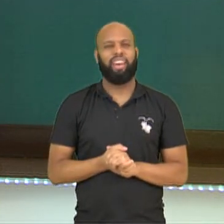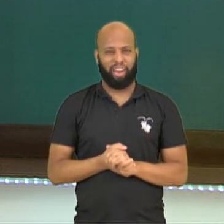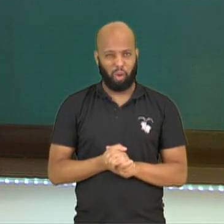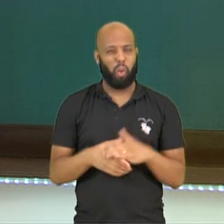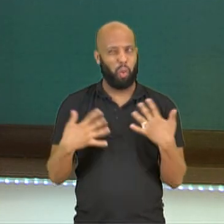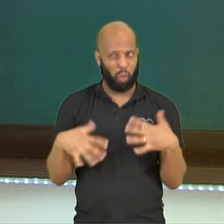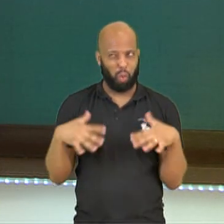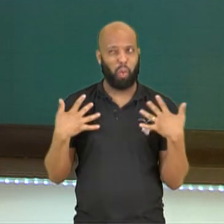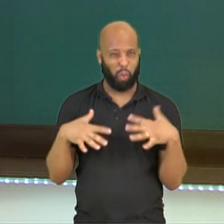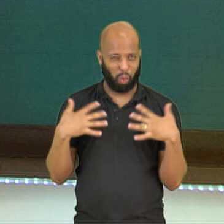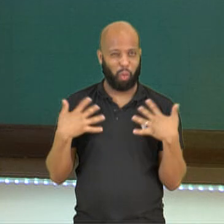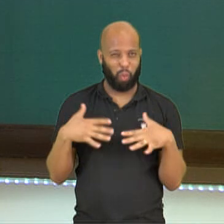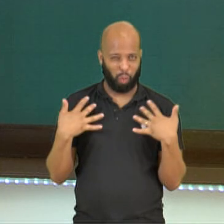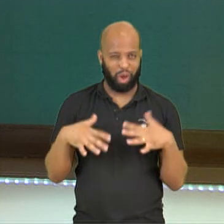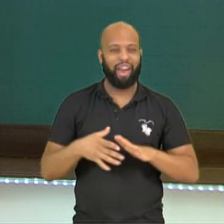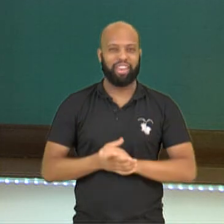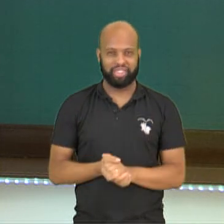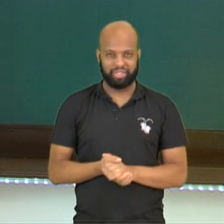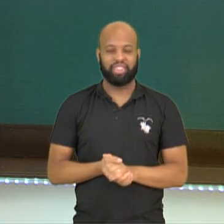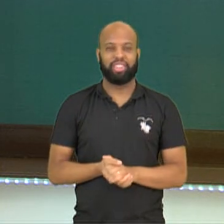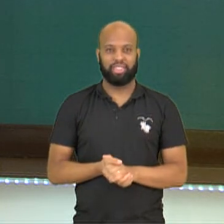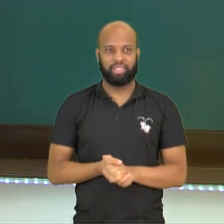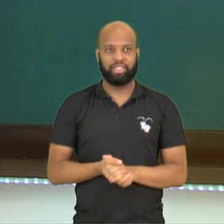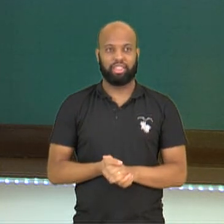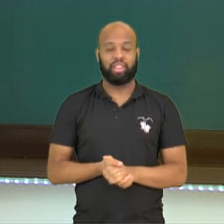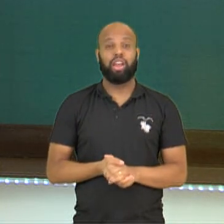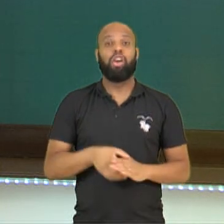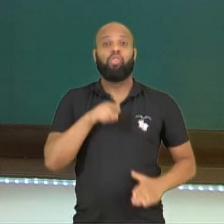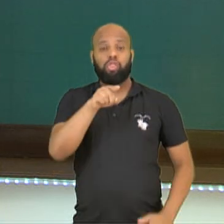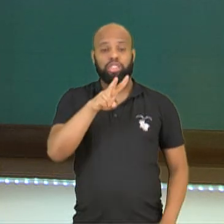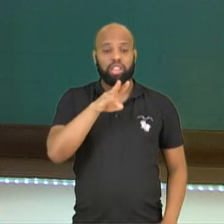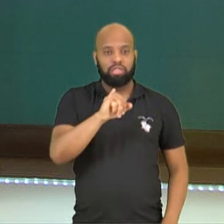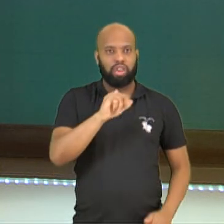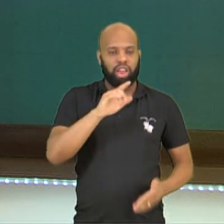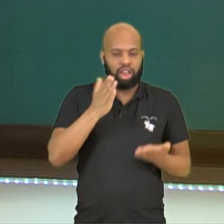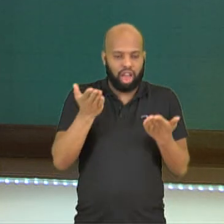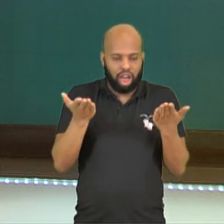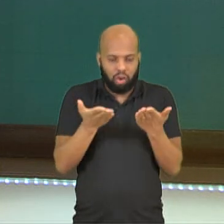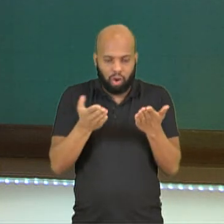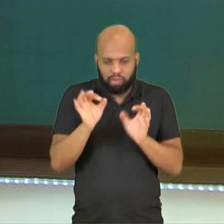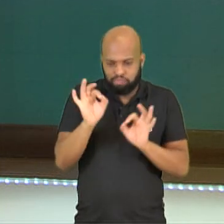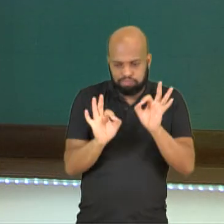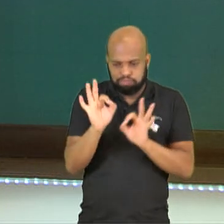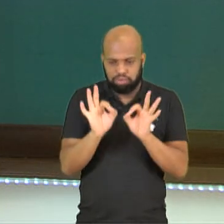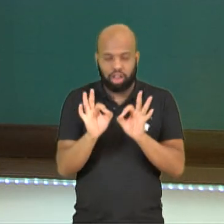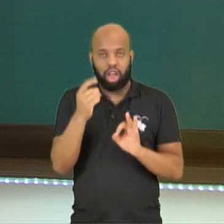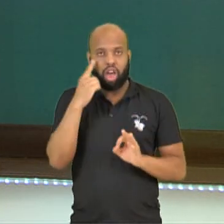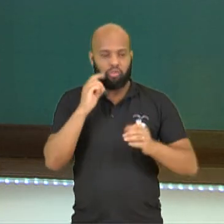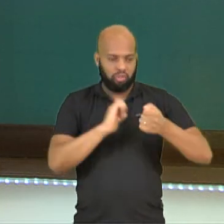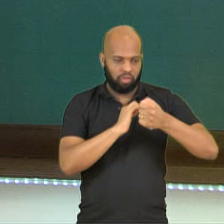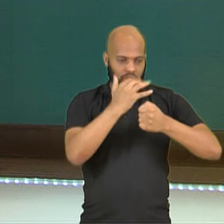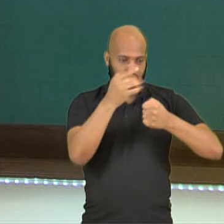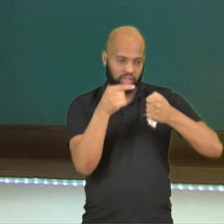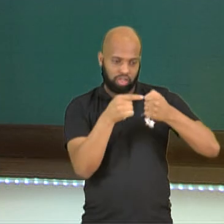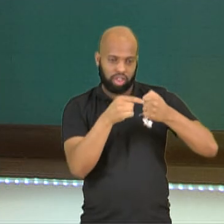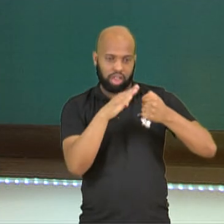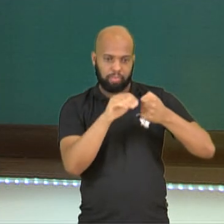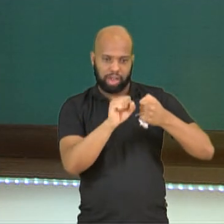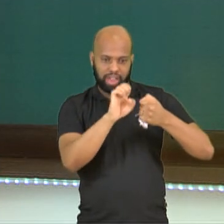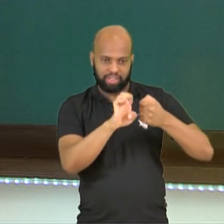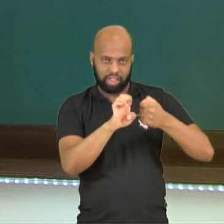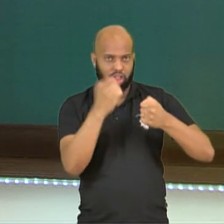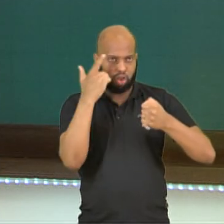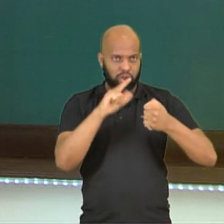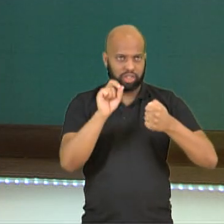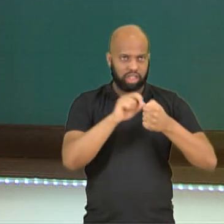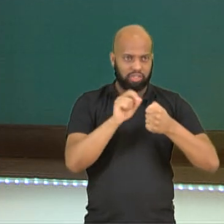caprichei nessa. Então olha lá, você vai ter que trabalhar com isso, tá bom? Olha as bases. Você consegue deixar as